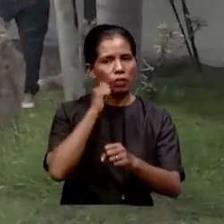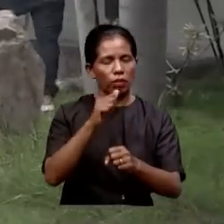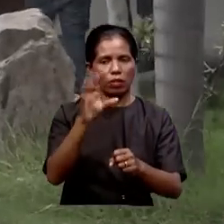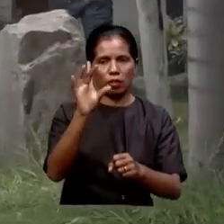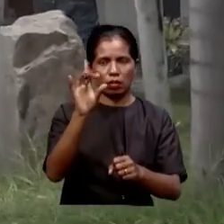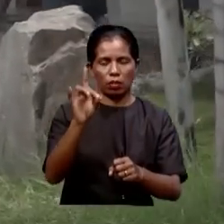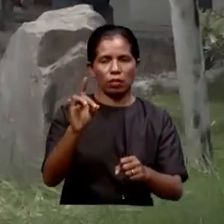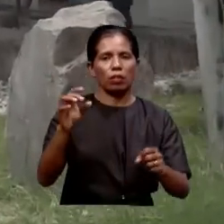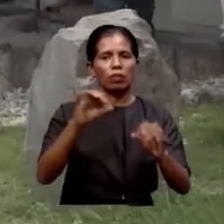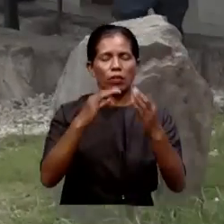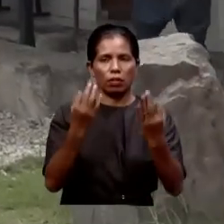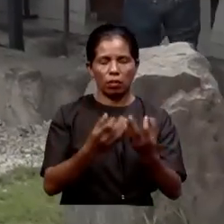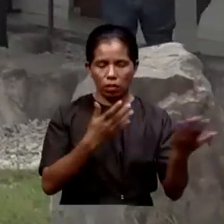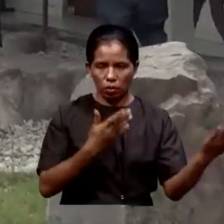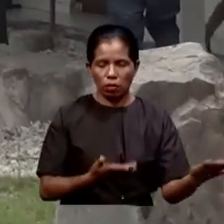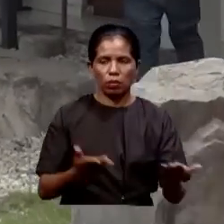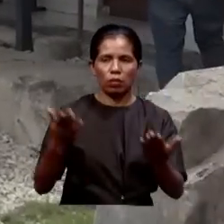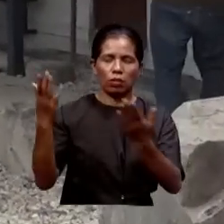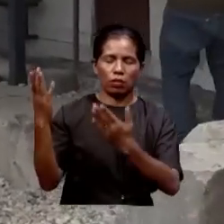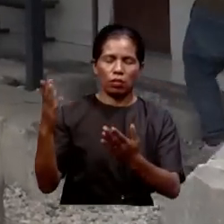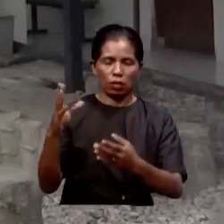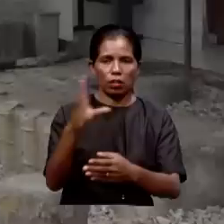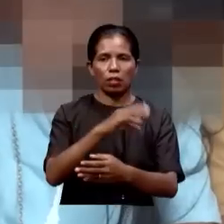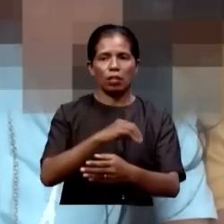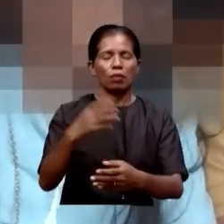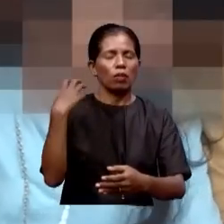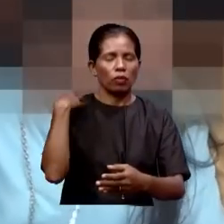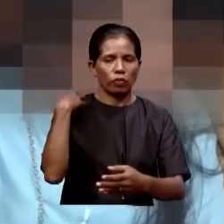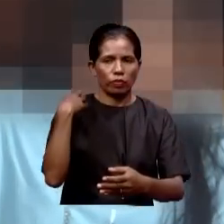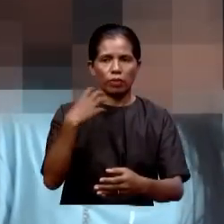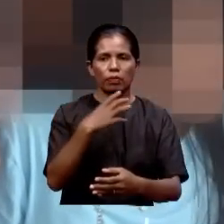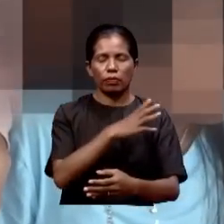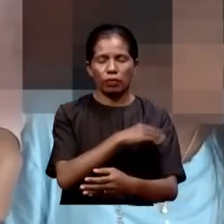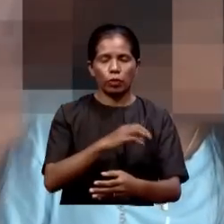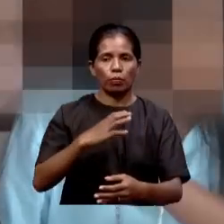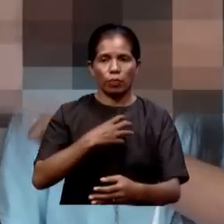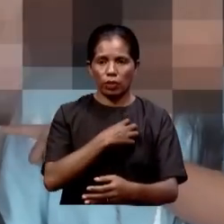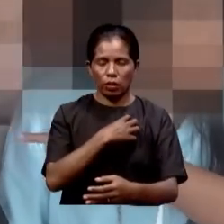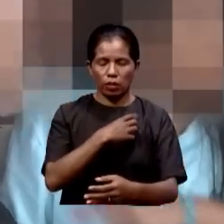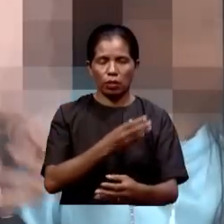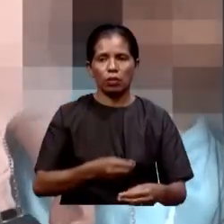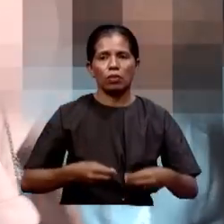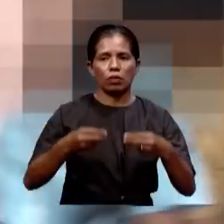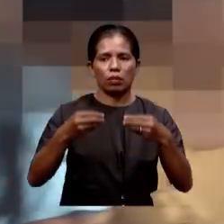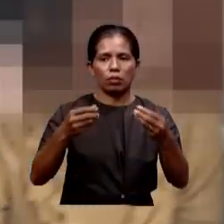no humanain, rode lori ba iha comando geral Kaikoli, no entrega ba polícia unidade vulnerável,